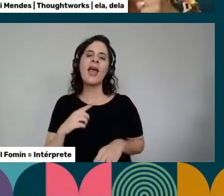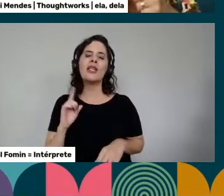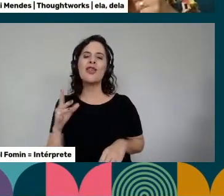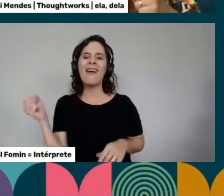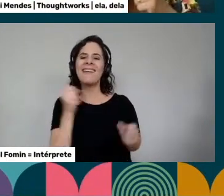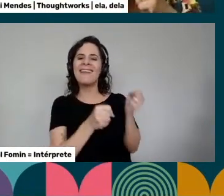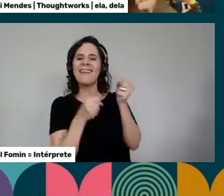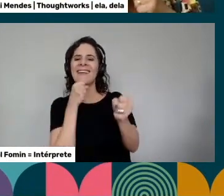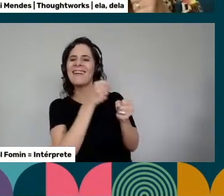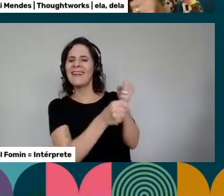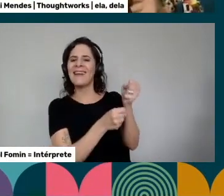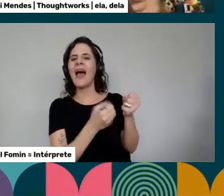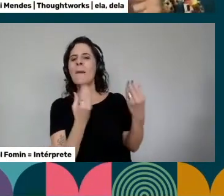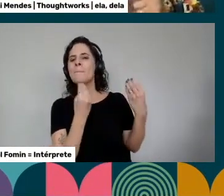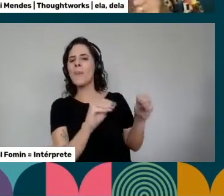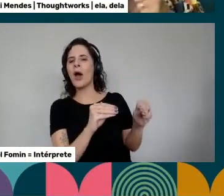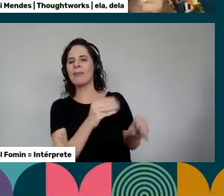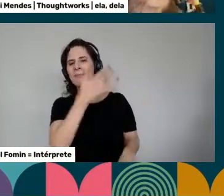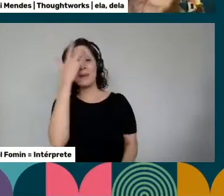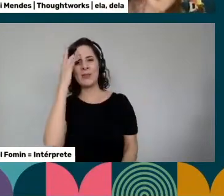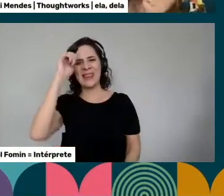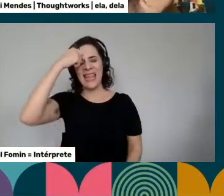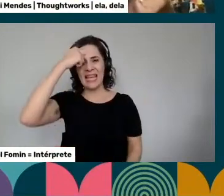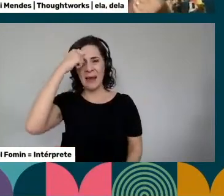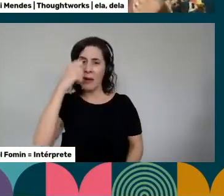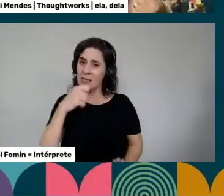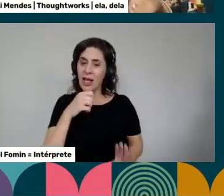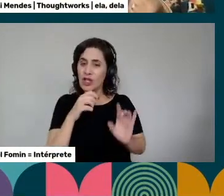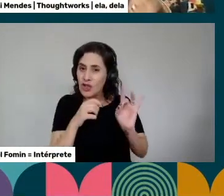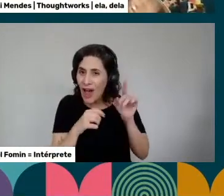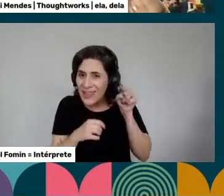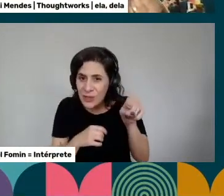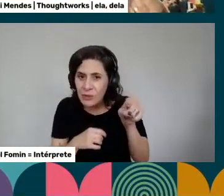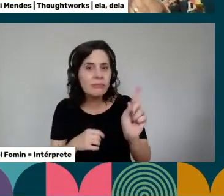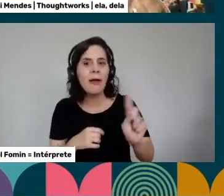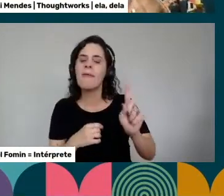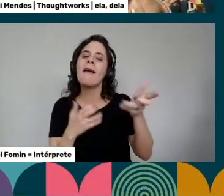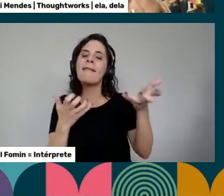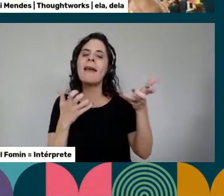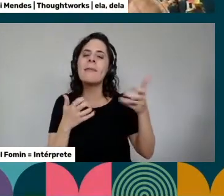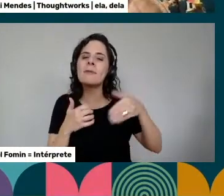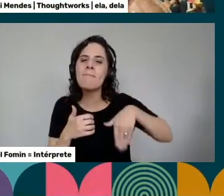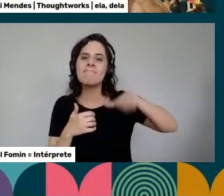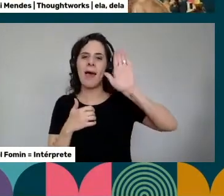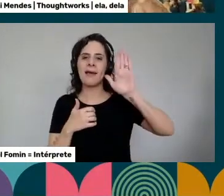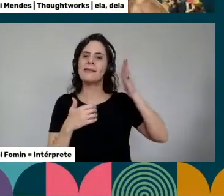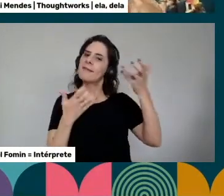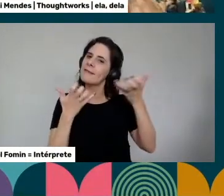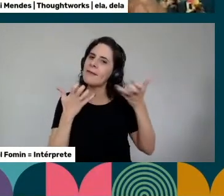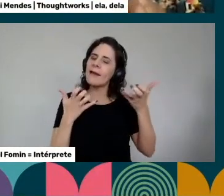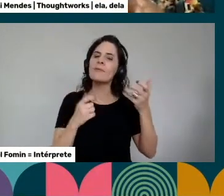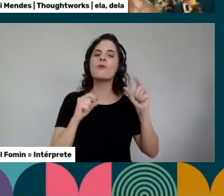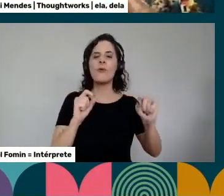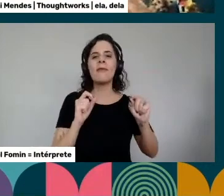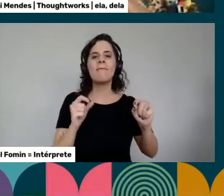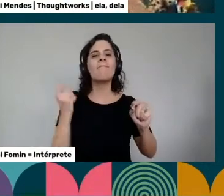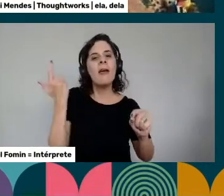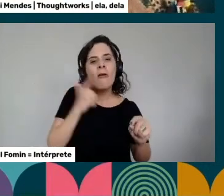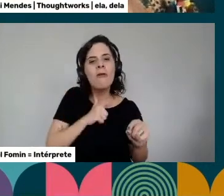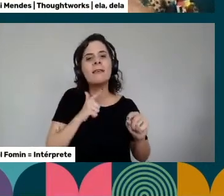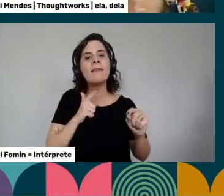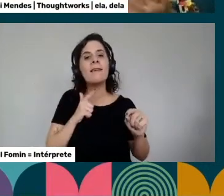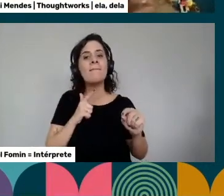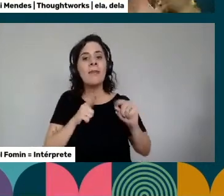diversidade e refletir a sociedade é o primeiro estágio, mas o que a gente quer mesmo é que a gente consiga gerar o valor